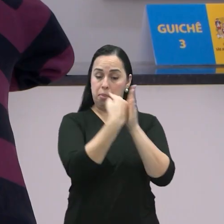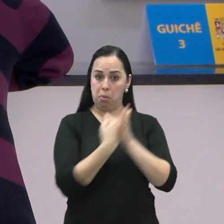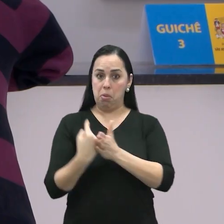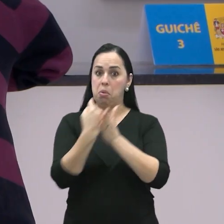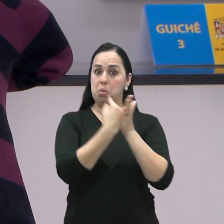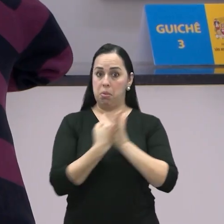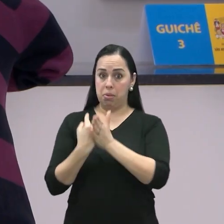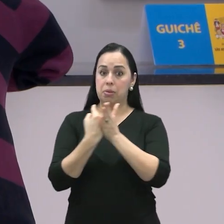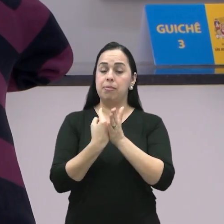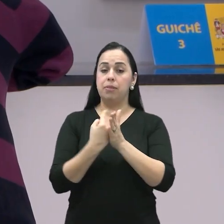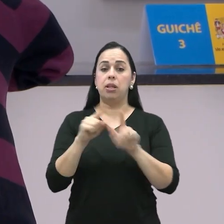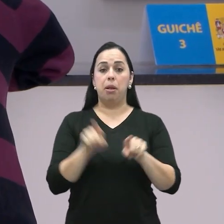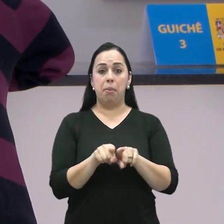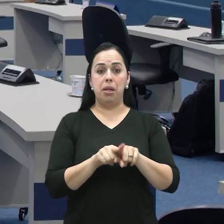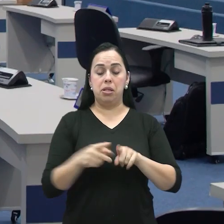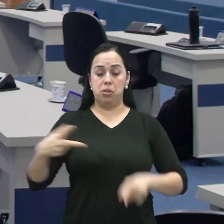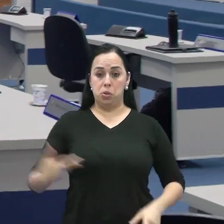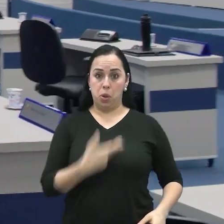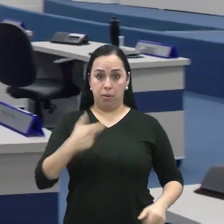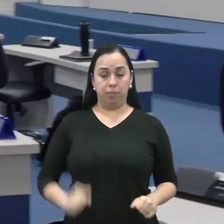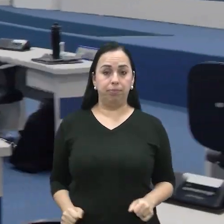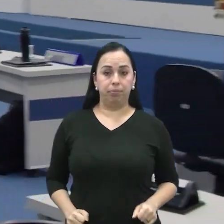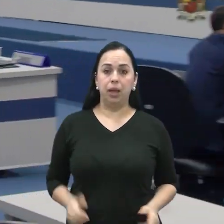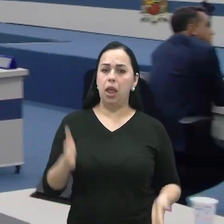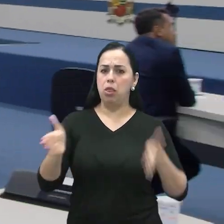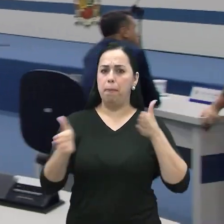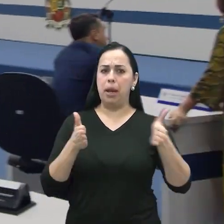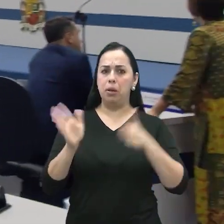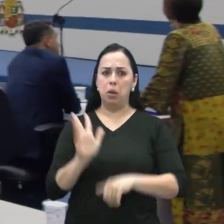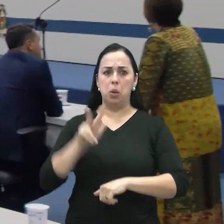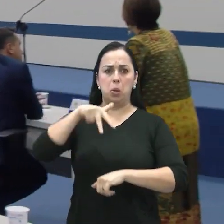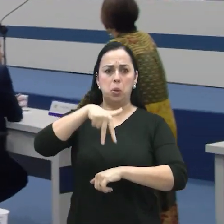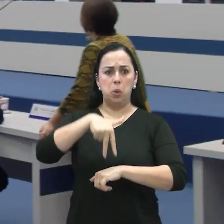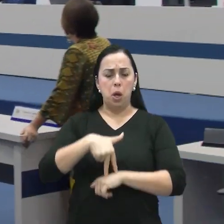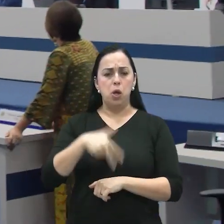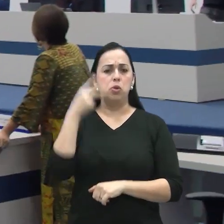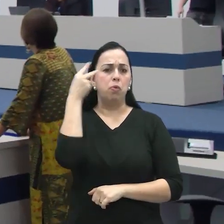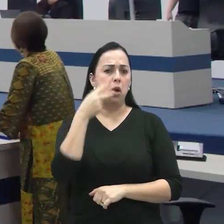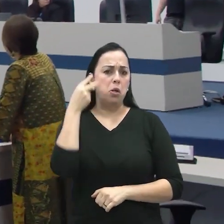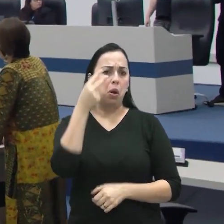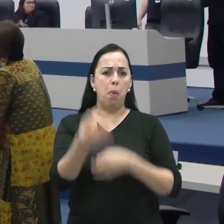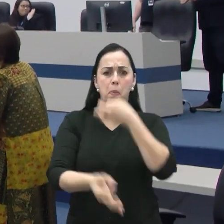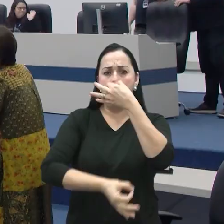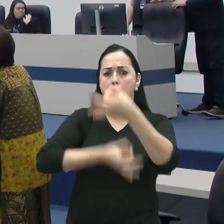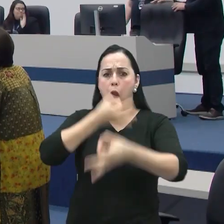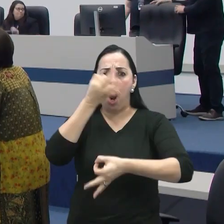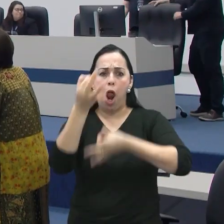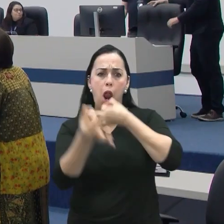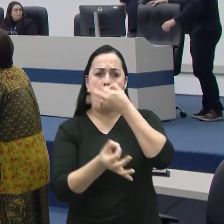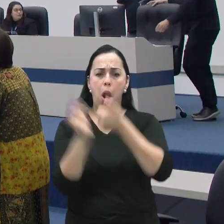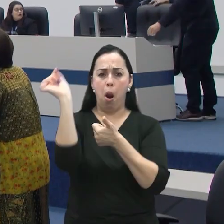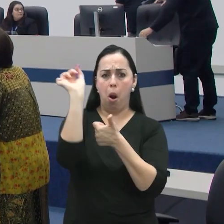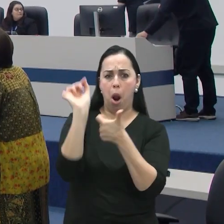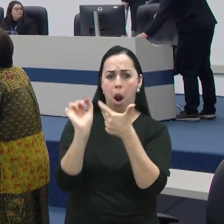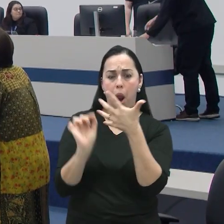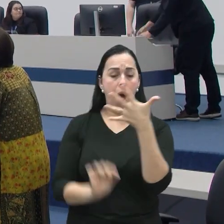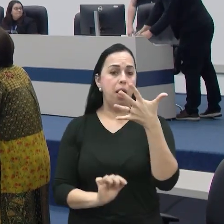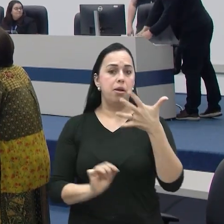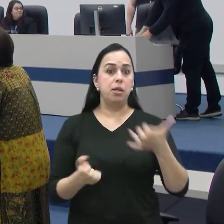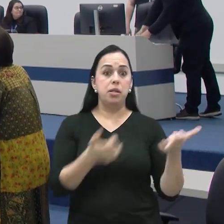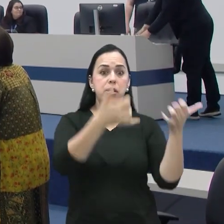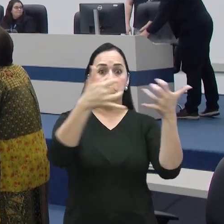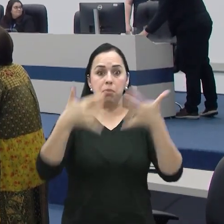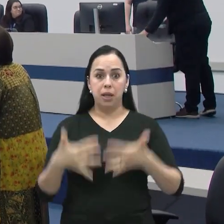e cirurgias médicas. Já durante o pinga-fogo, período em que os parlamentares vão à tribuna